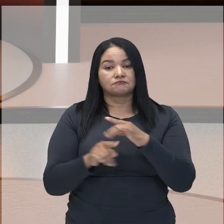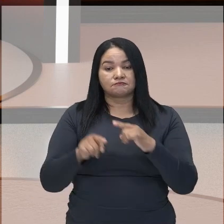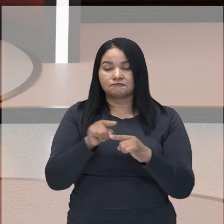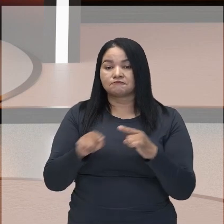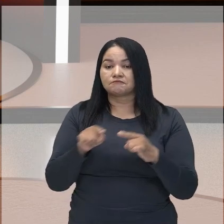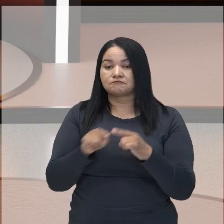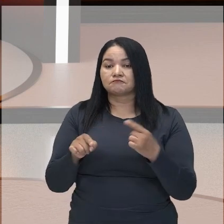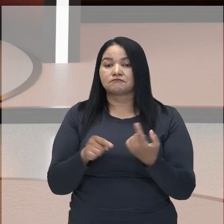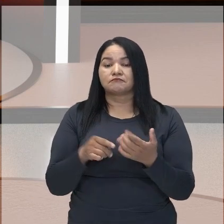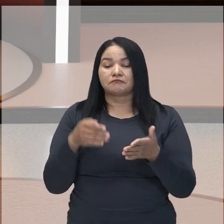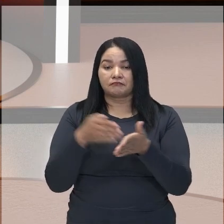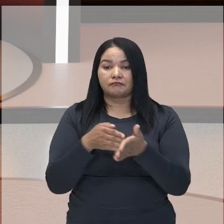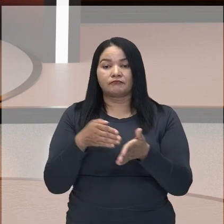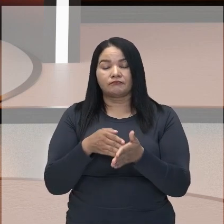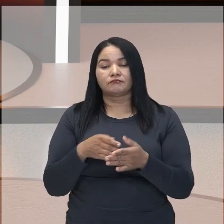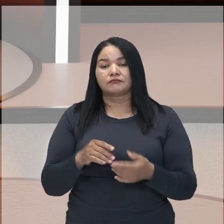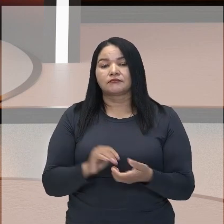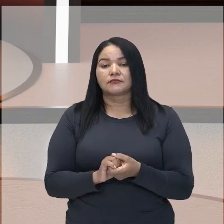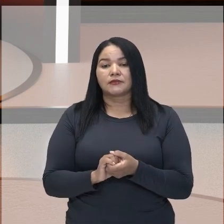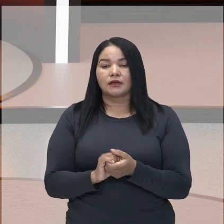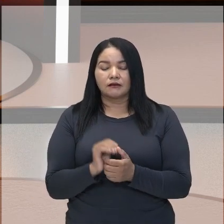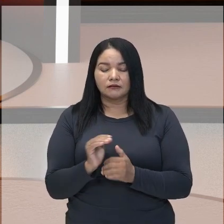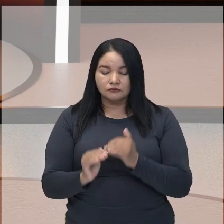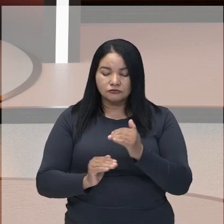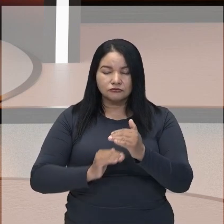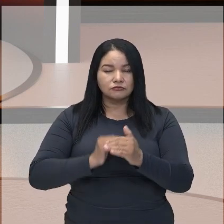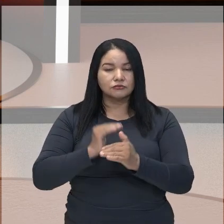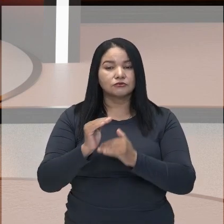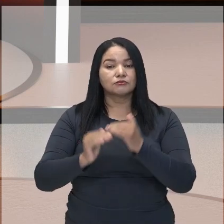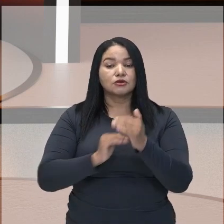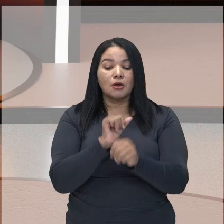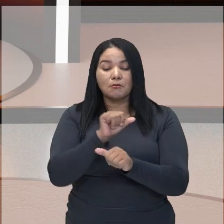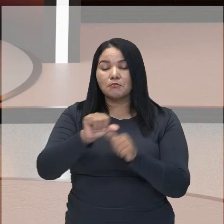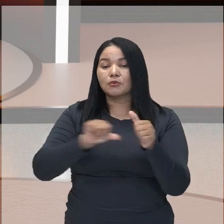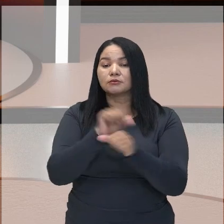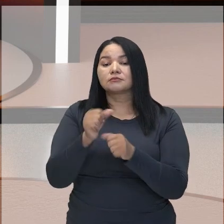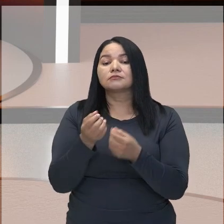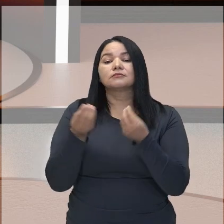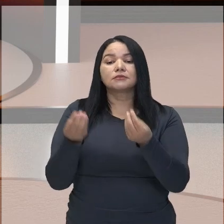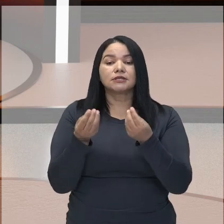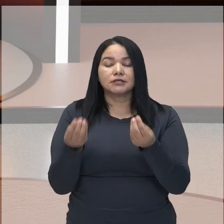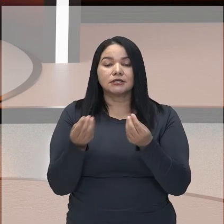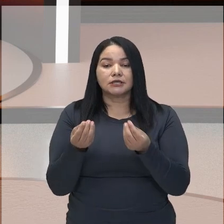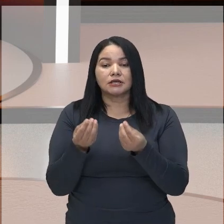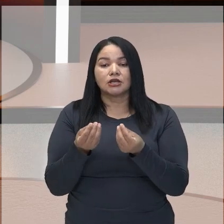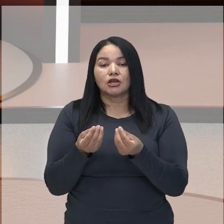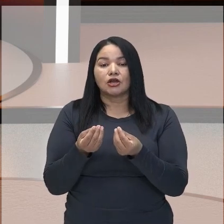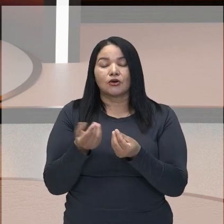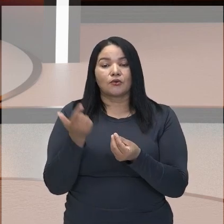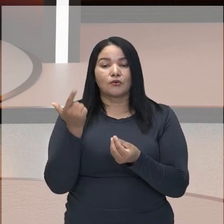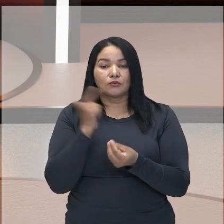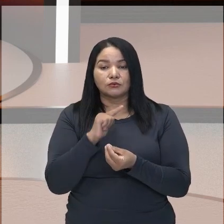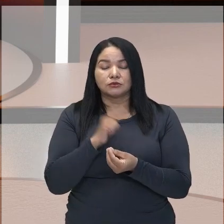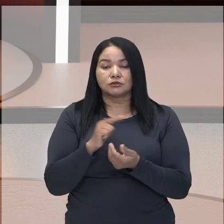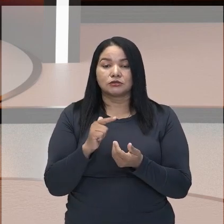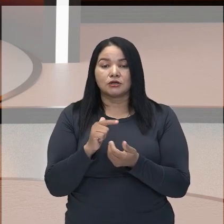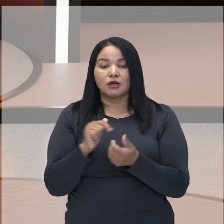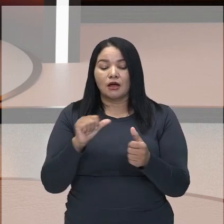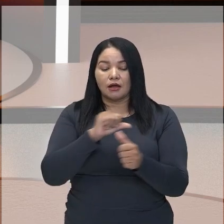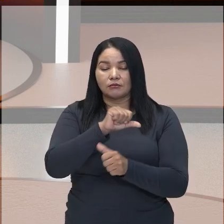estão gradualmente mudando para tentar o quê? Mitigar aí esses efeitos do